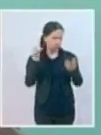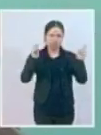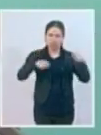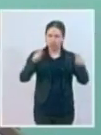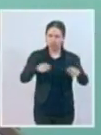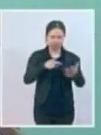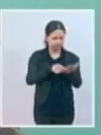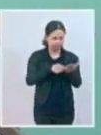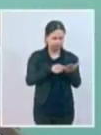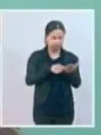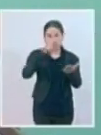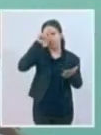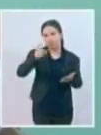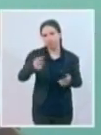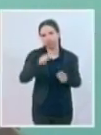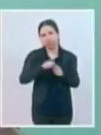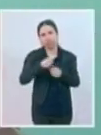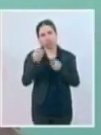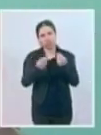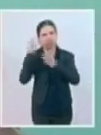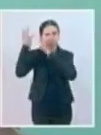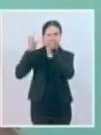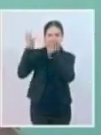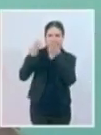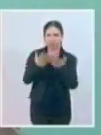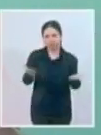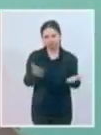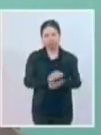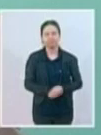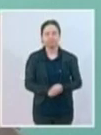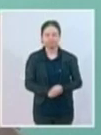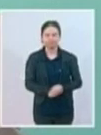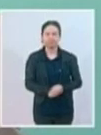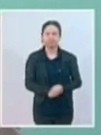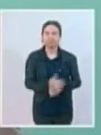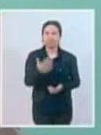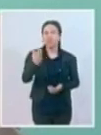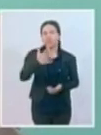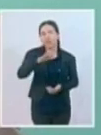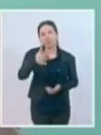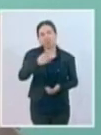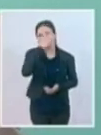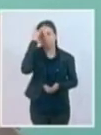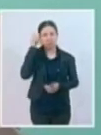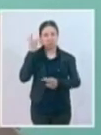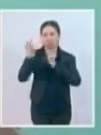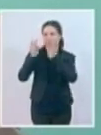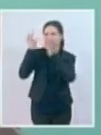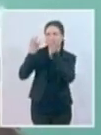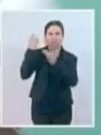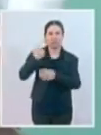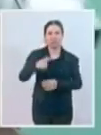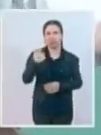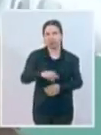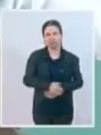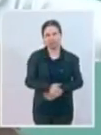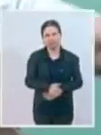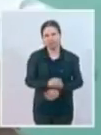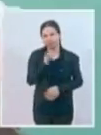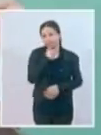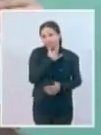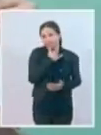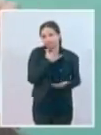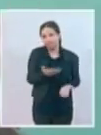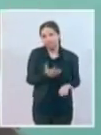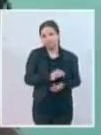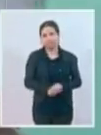encaminhá-lo. Então, para o tratamento. Para, né? O tratamento. Sim. E muitos casos não têm tratamento. Muitos casos, infelizmente. E